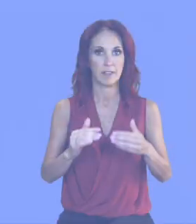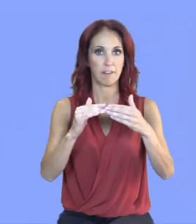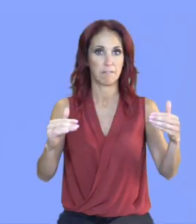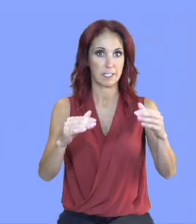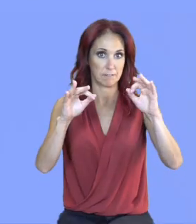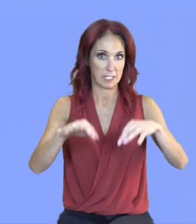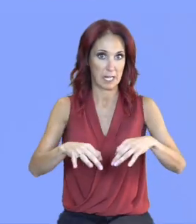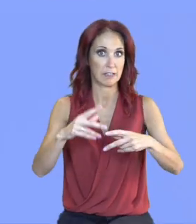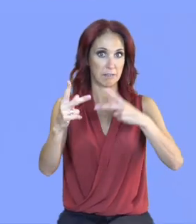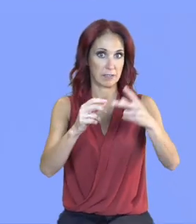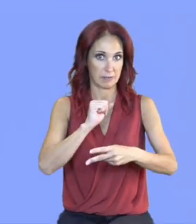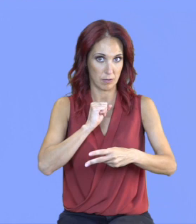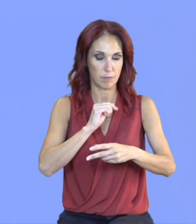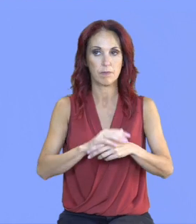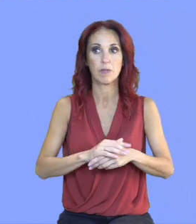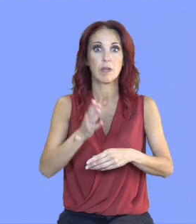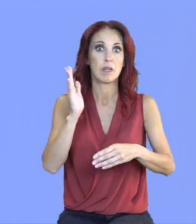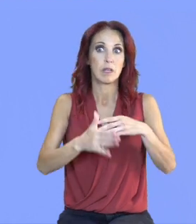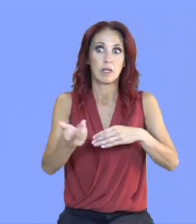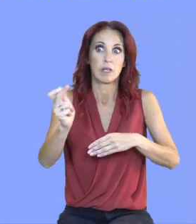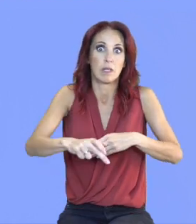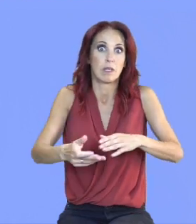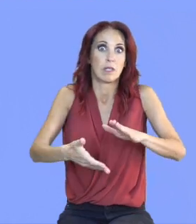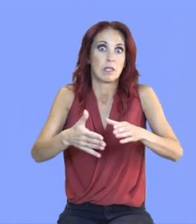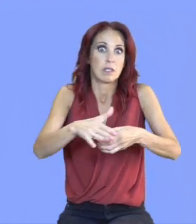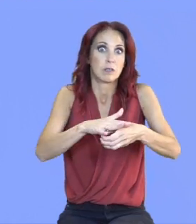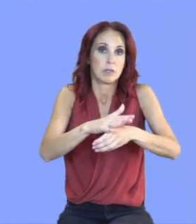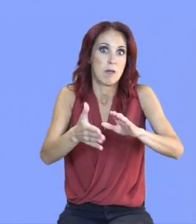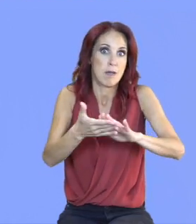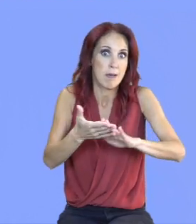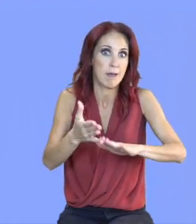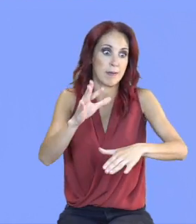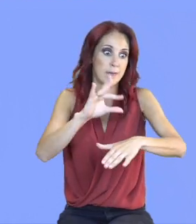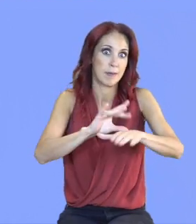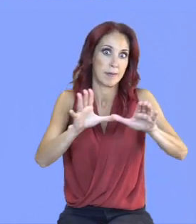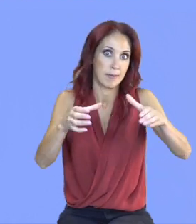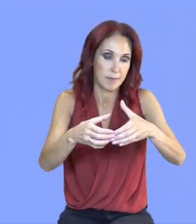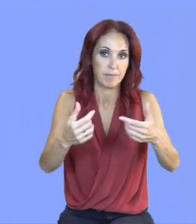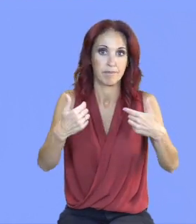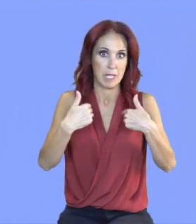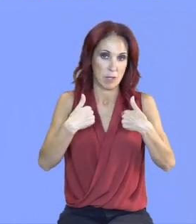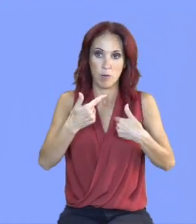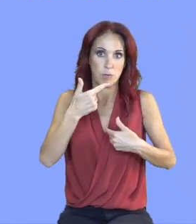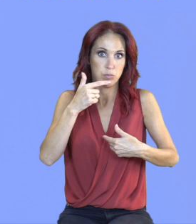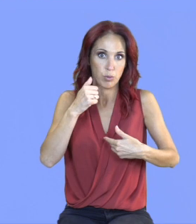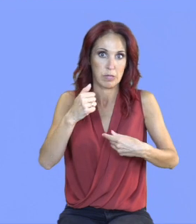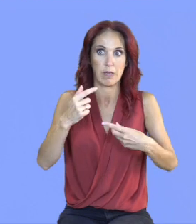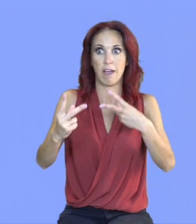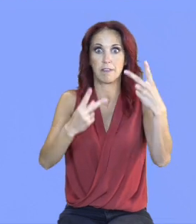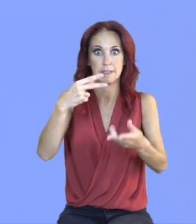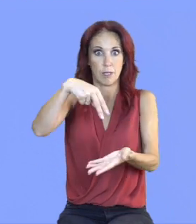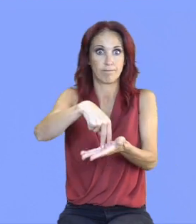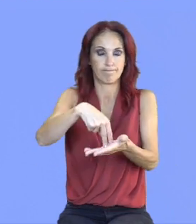Durante a fase final do meu processo, deparei-me com um estado de emergência por causa de uma pandemia. Com a impossibilidade de realização de